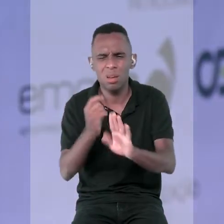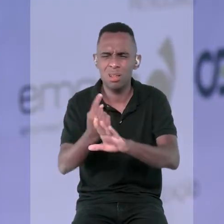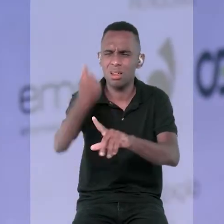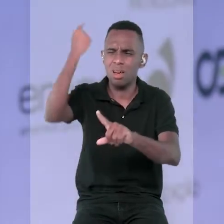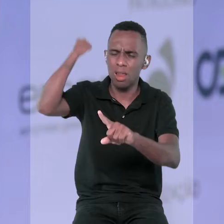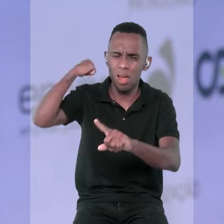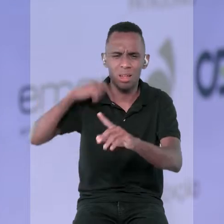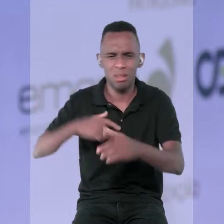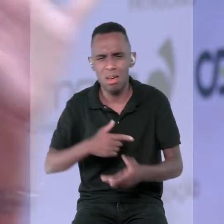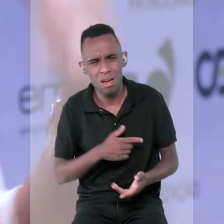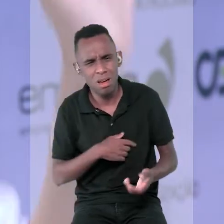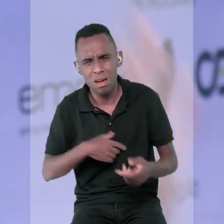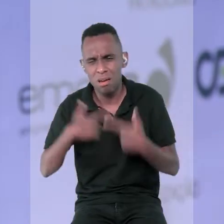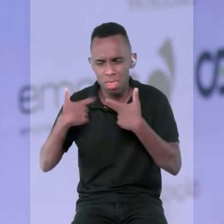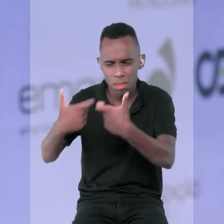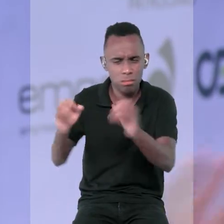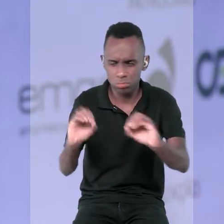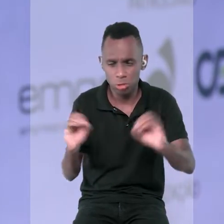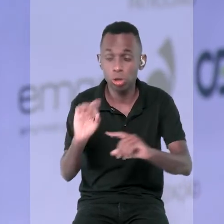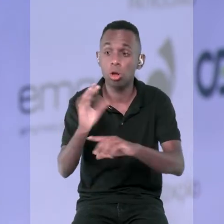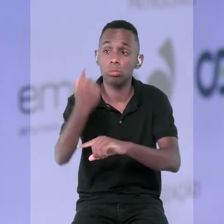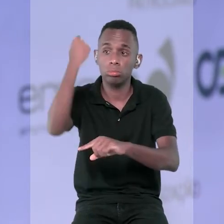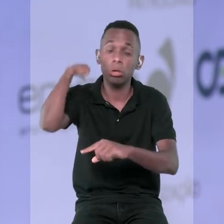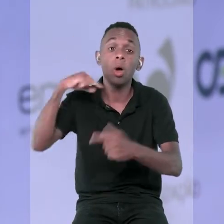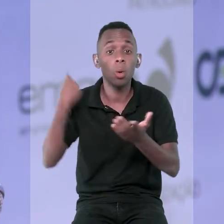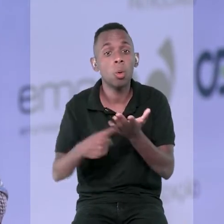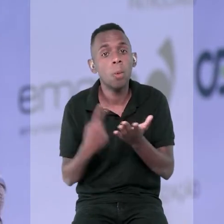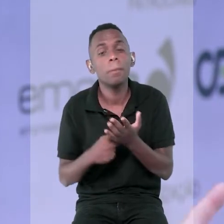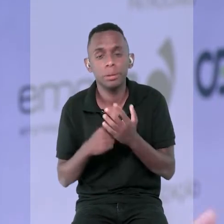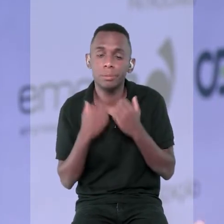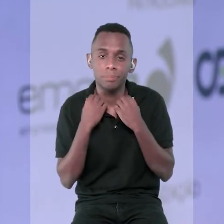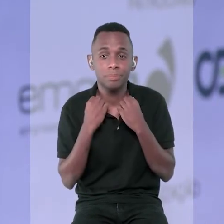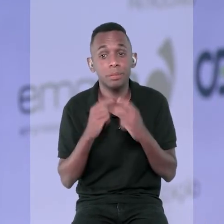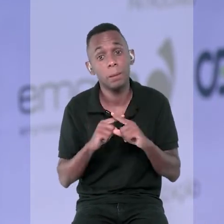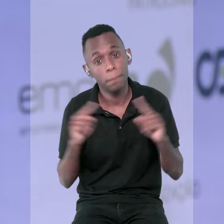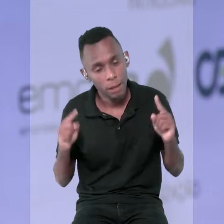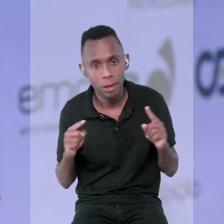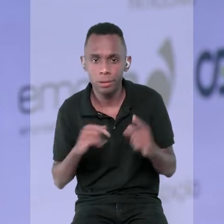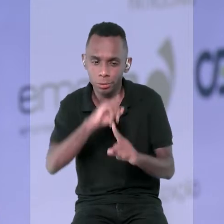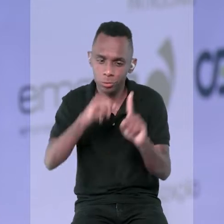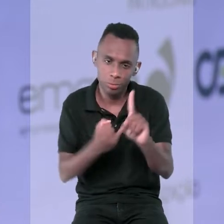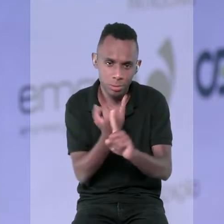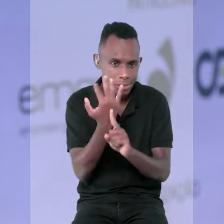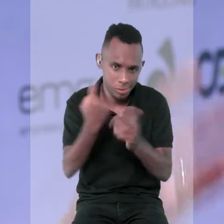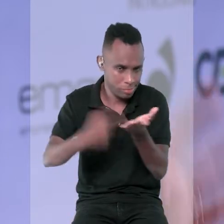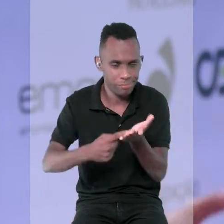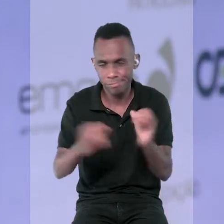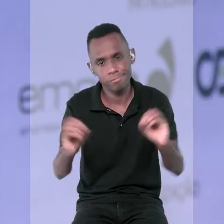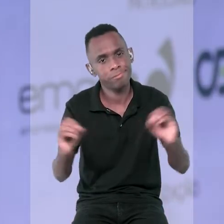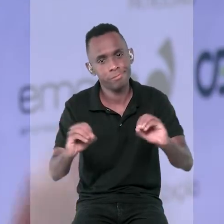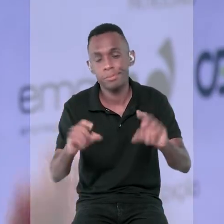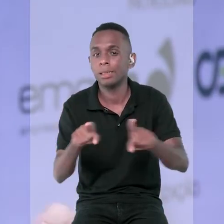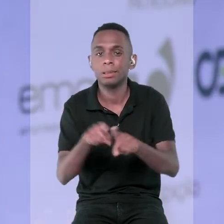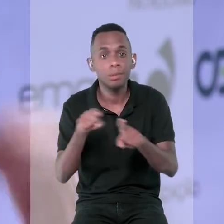ela não vai mexer com nada de batalha, nada disso, não. E ela combina isso, só que o combinado com a Joana d'Arc não dava certo, porque ela